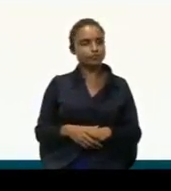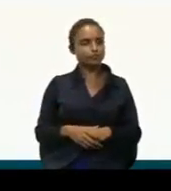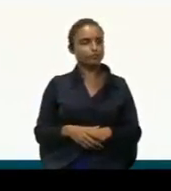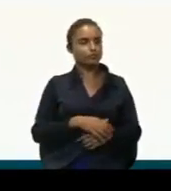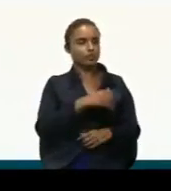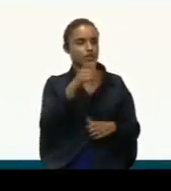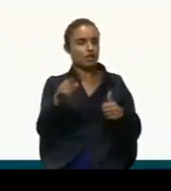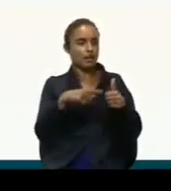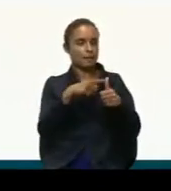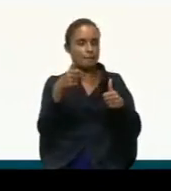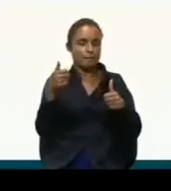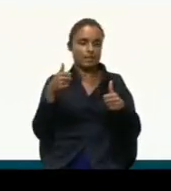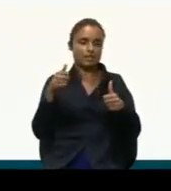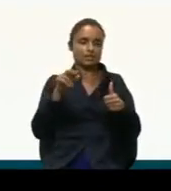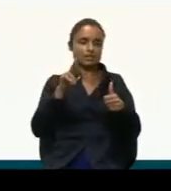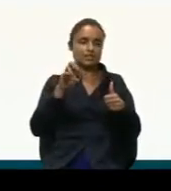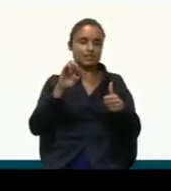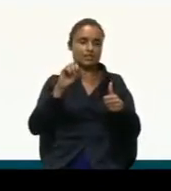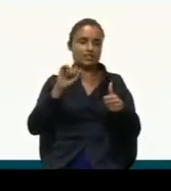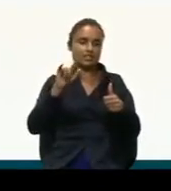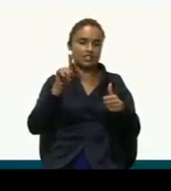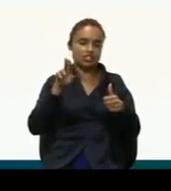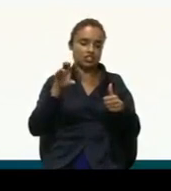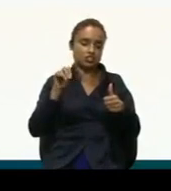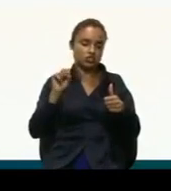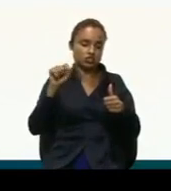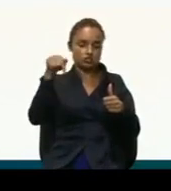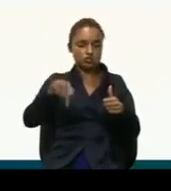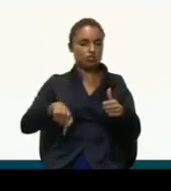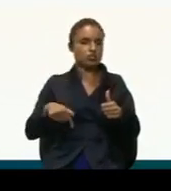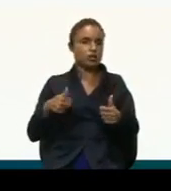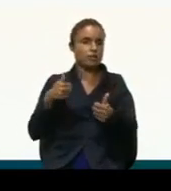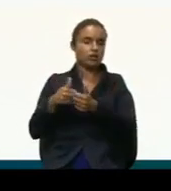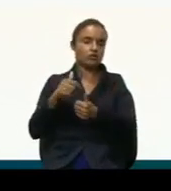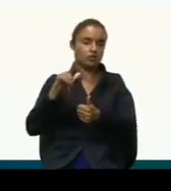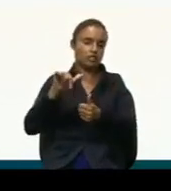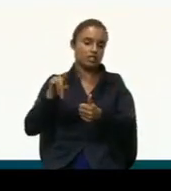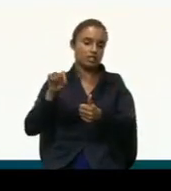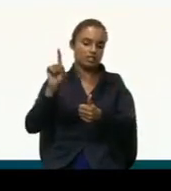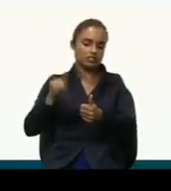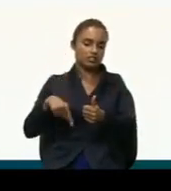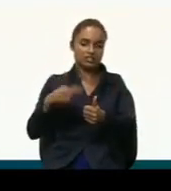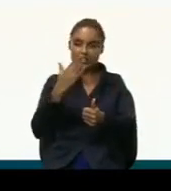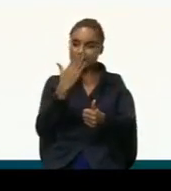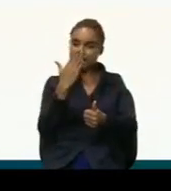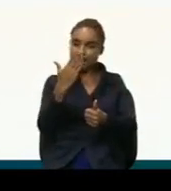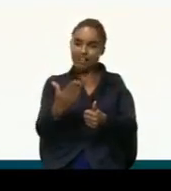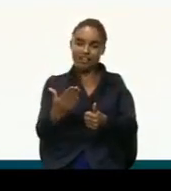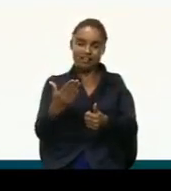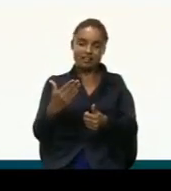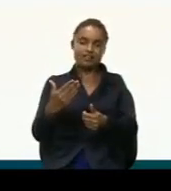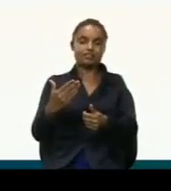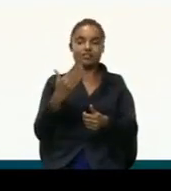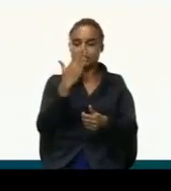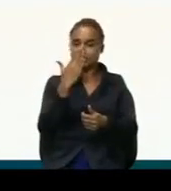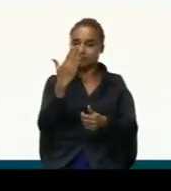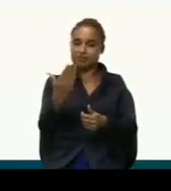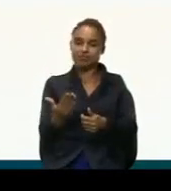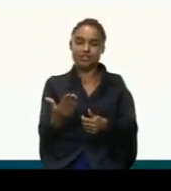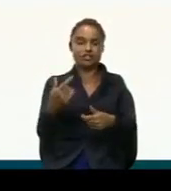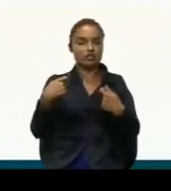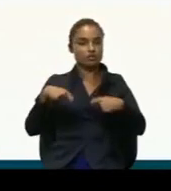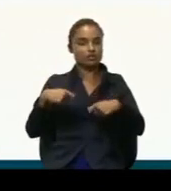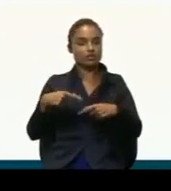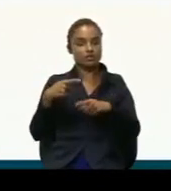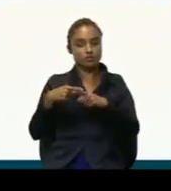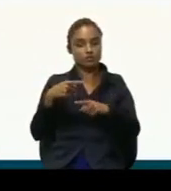Resíduos próximo da entrada. Não vou colocar o resíduo lá no fundo, senão o caminhão que vai coletar esse resíduo, a caçamba, ele tem dificuldade até chegar